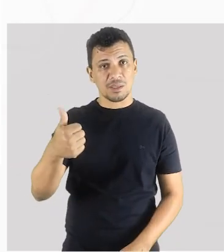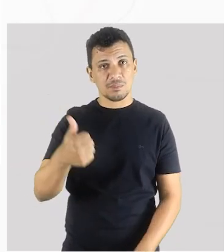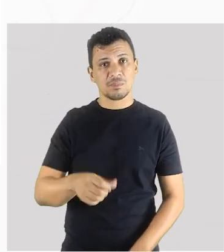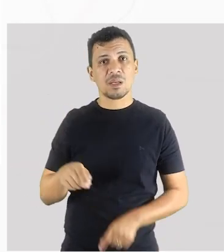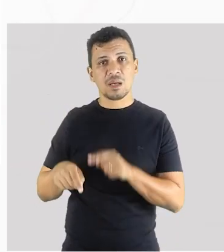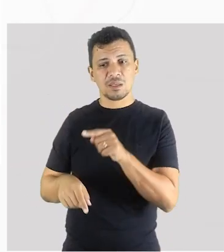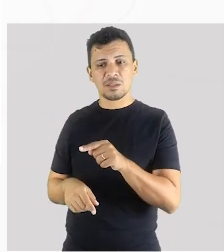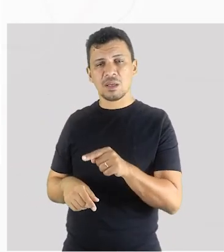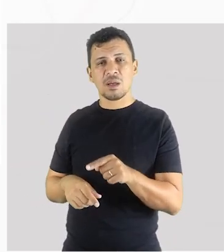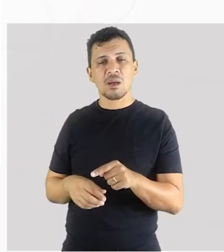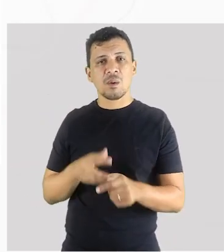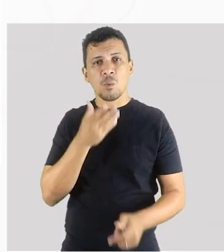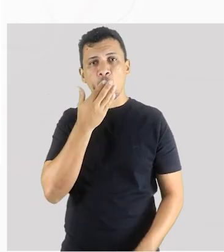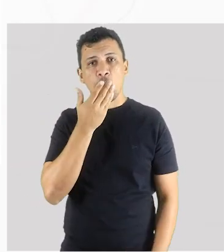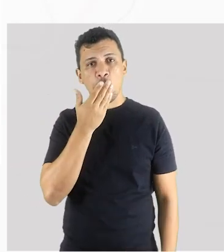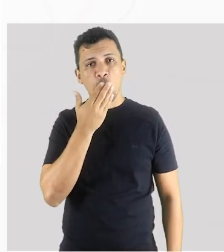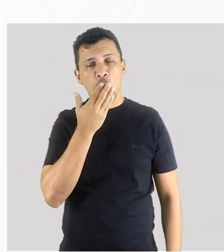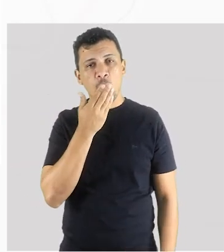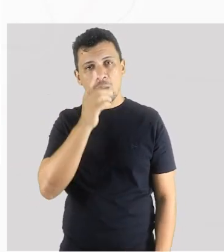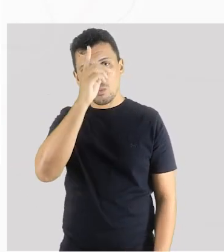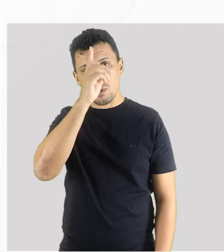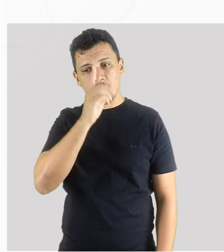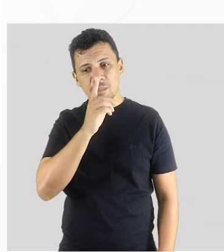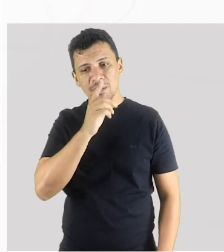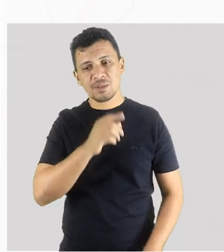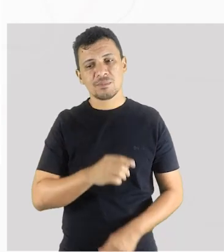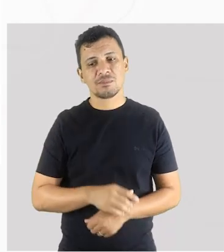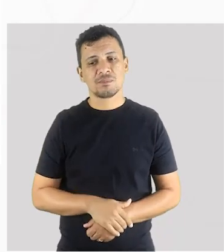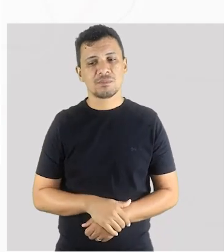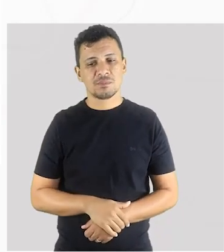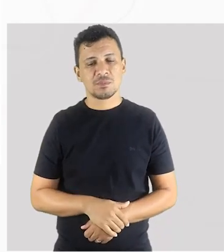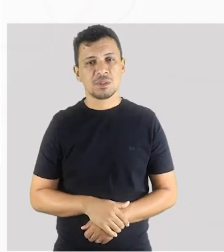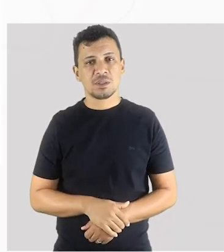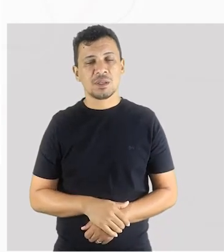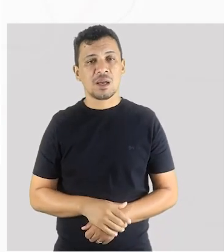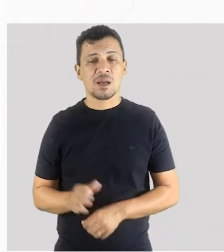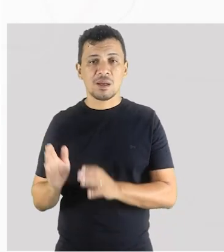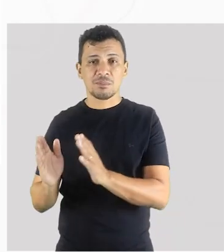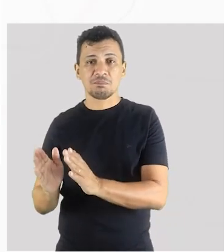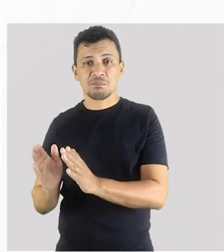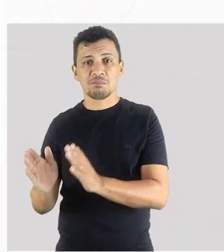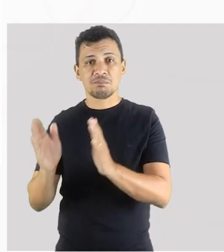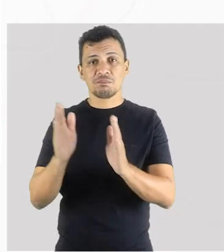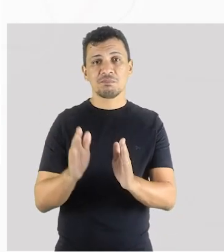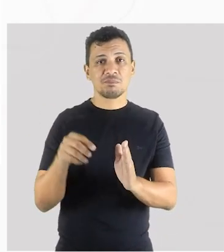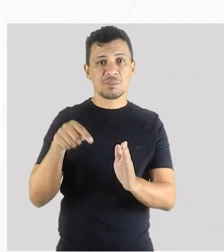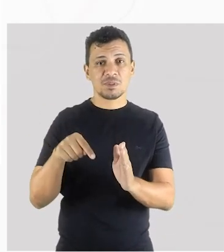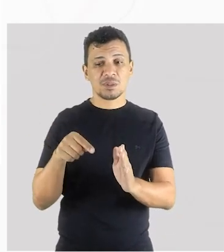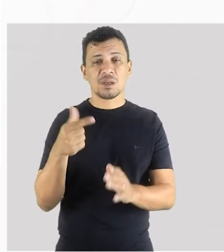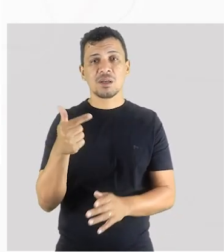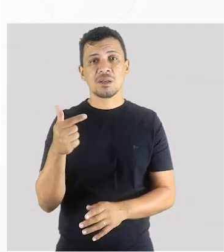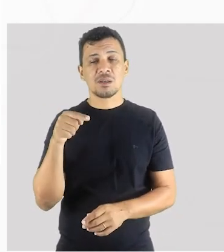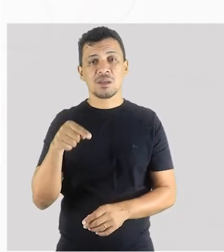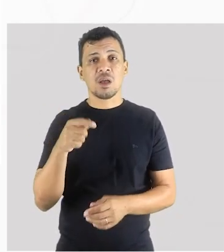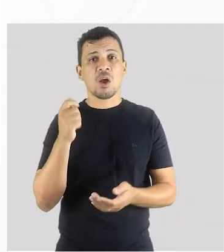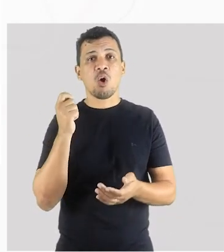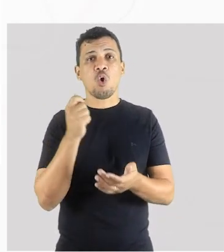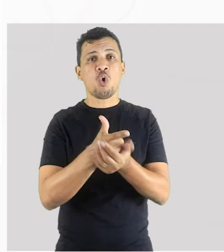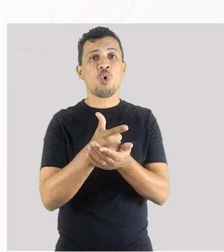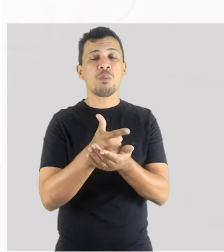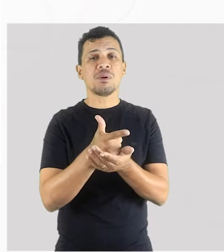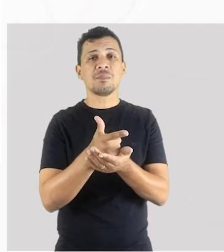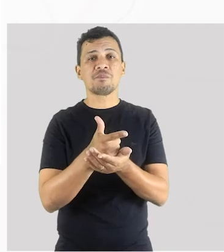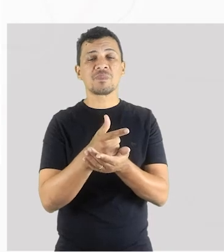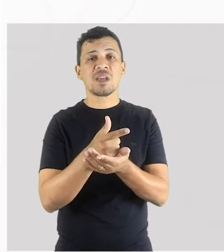ali numa cor mais amarela, fraca, né? Aí você tem uma segunda fase que é a compra, né, da França, a compra